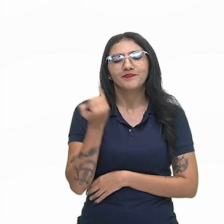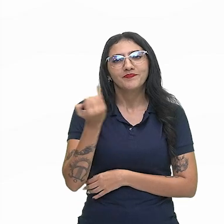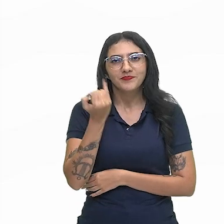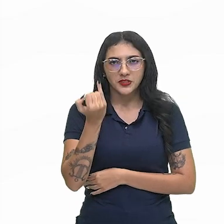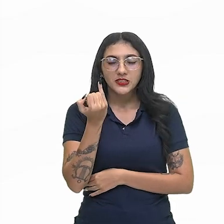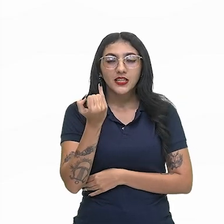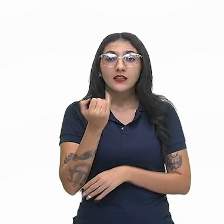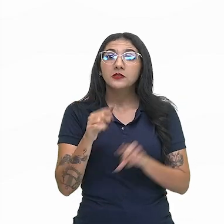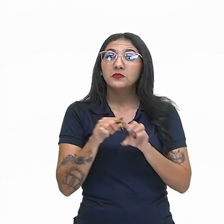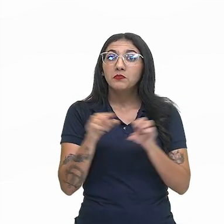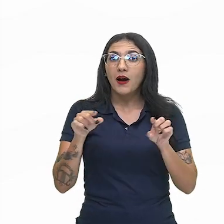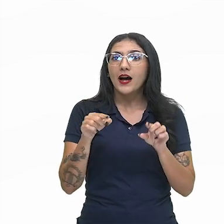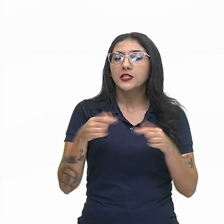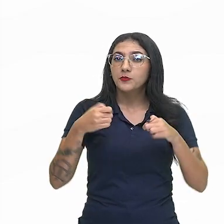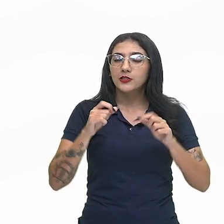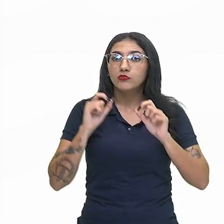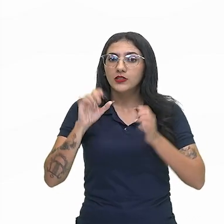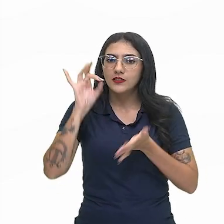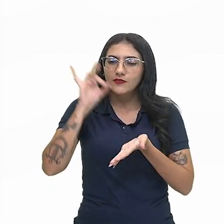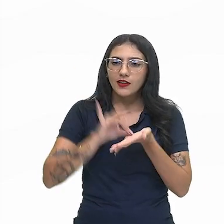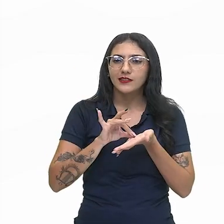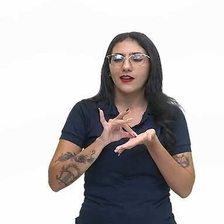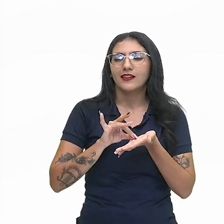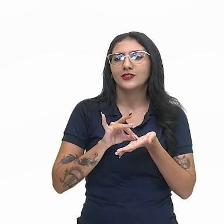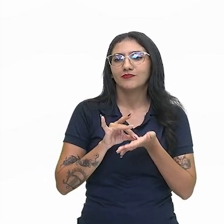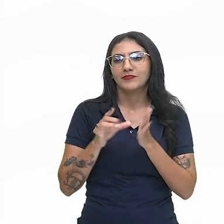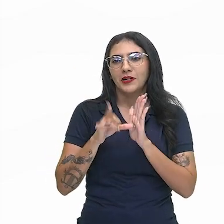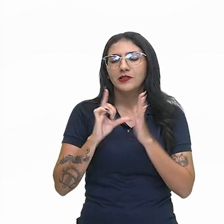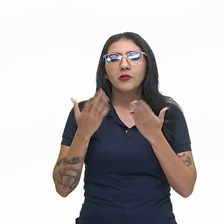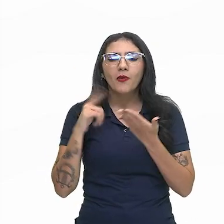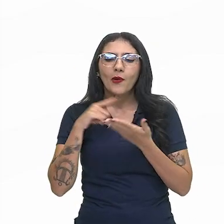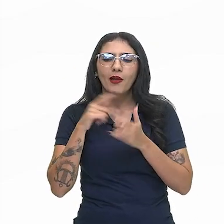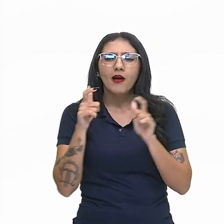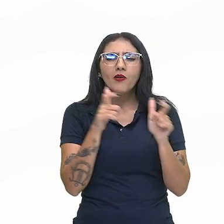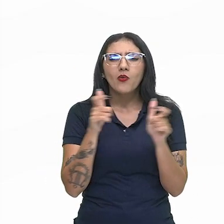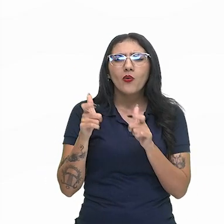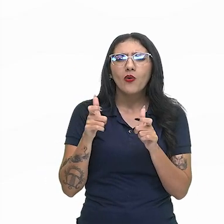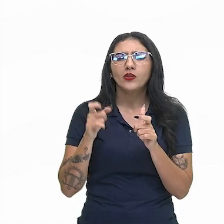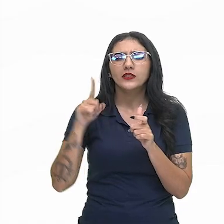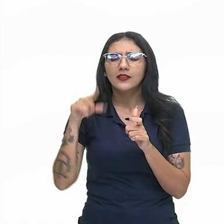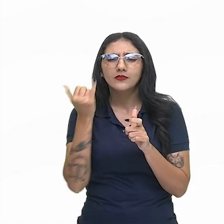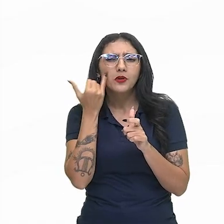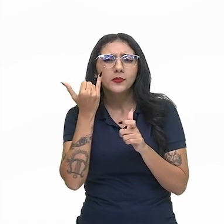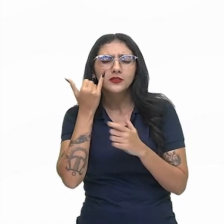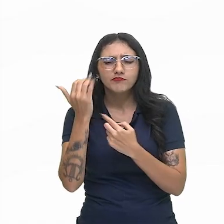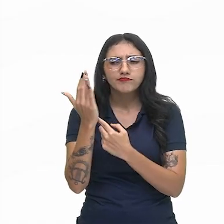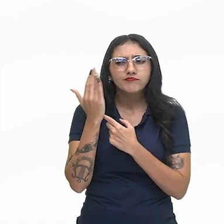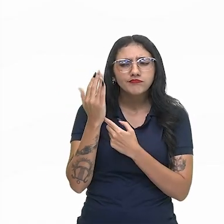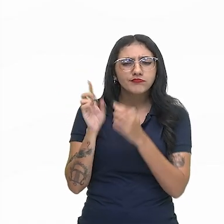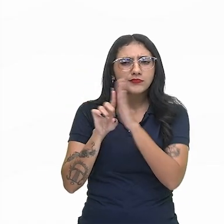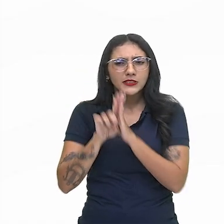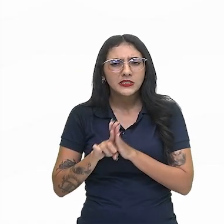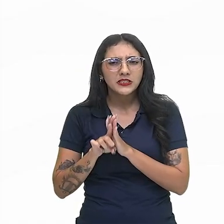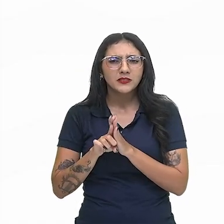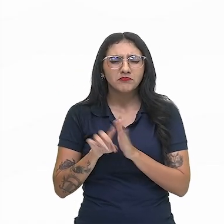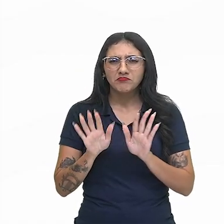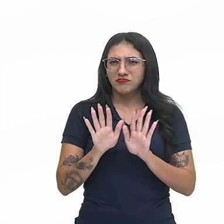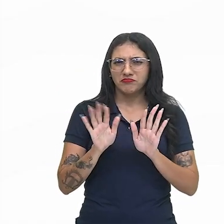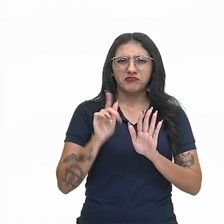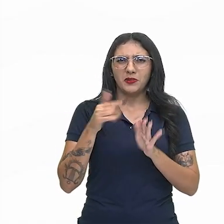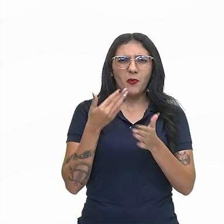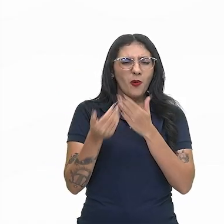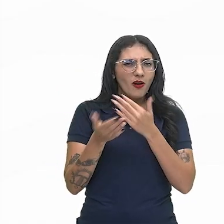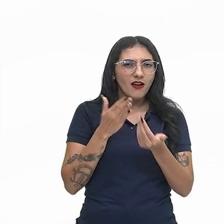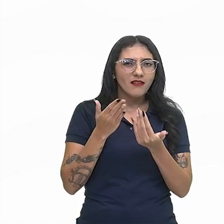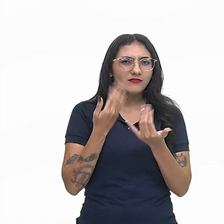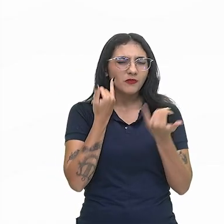sejam confiáveis. Confirmem qual é a fonte daquela informação. Não é qualquer dado que você vai